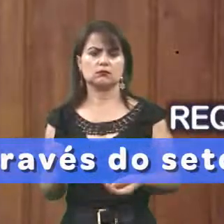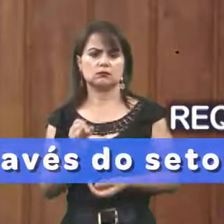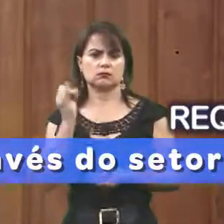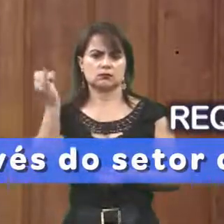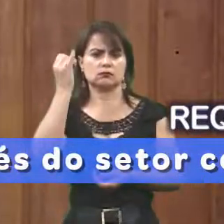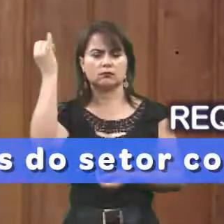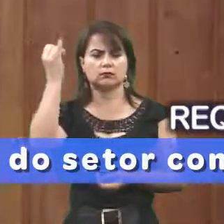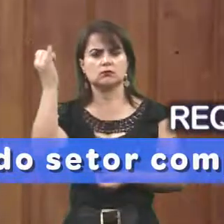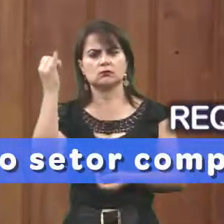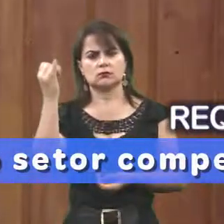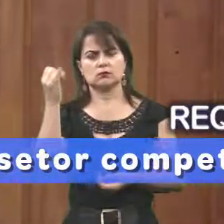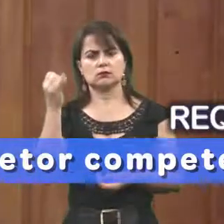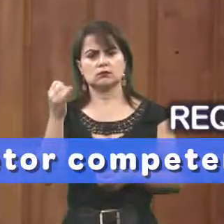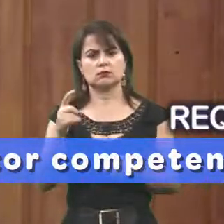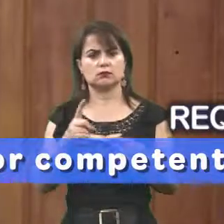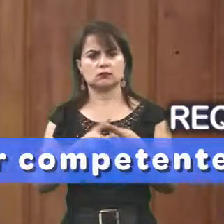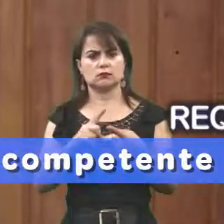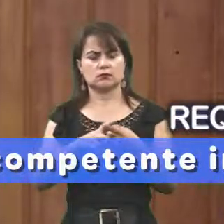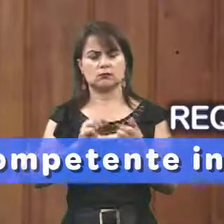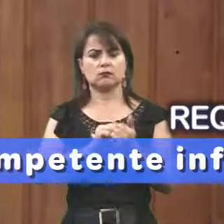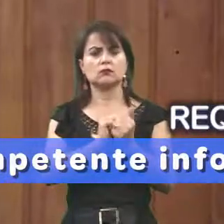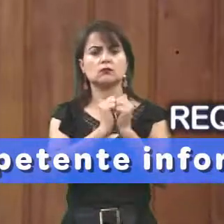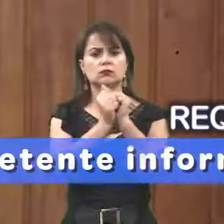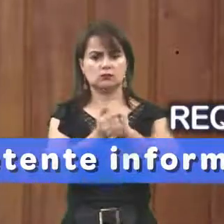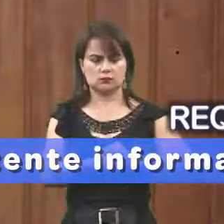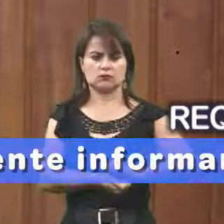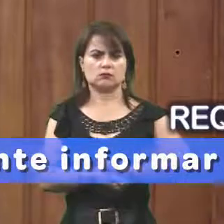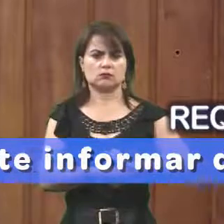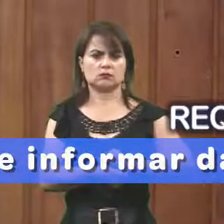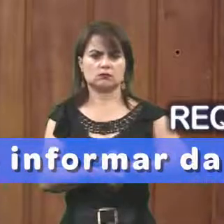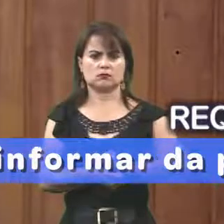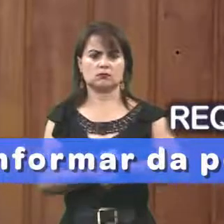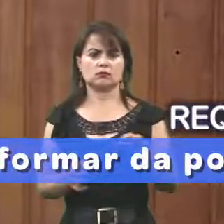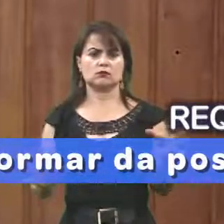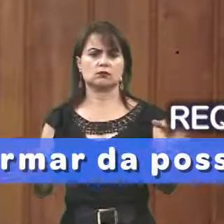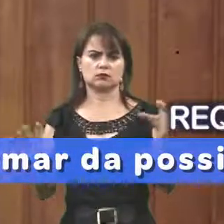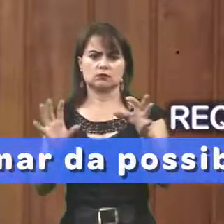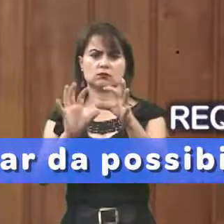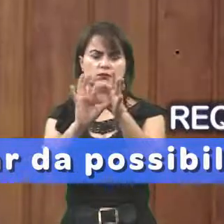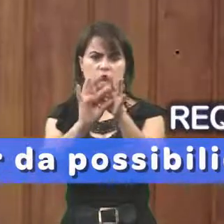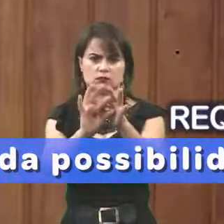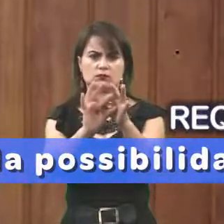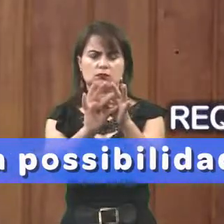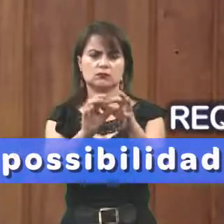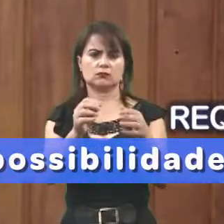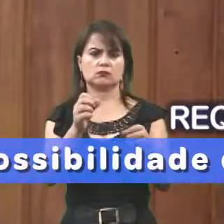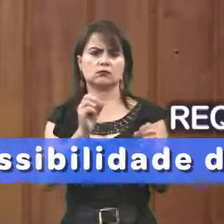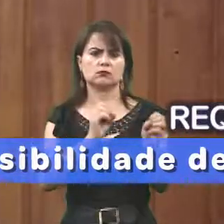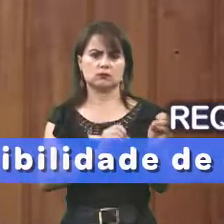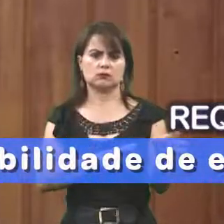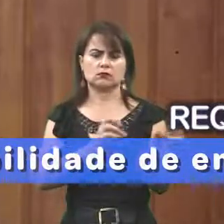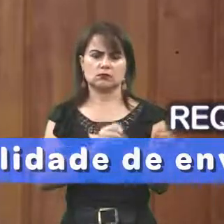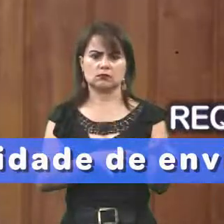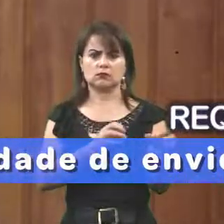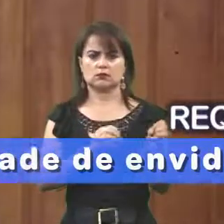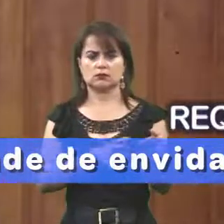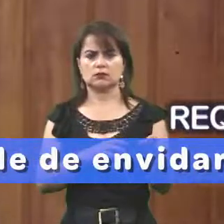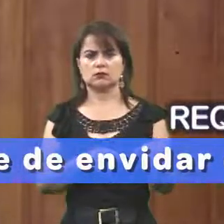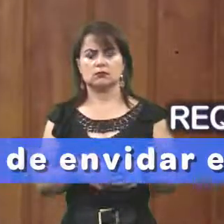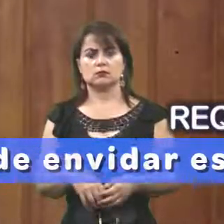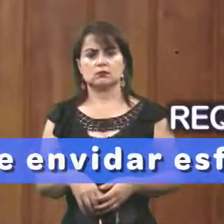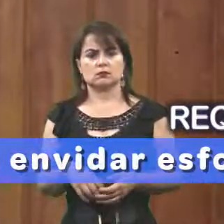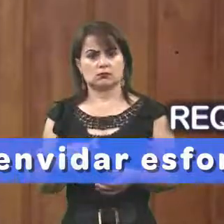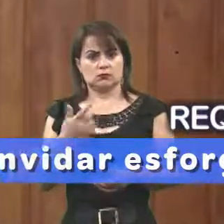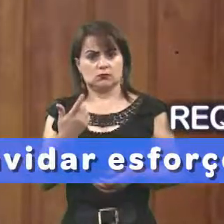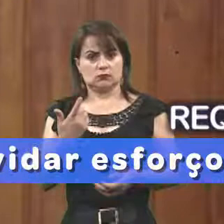O esporte está associado de forma muito íntima com a educação. Não há